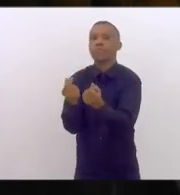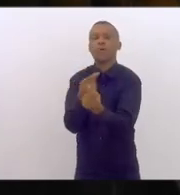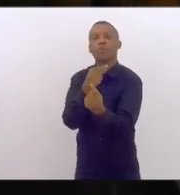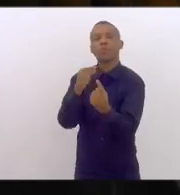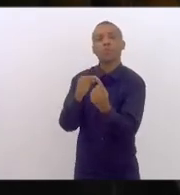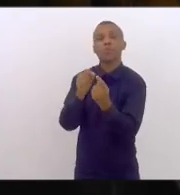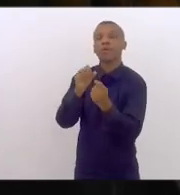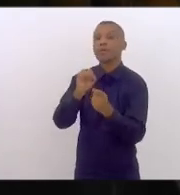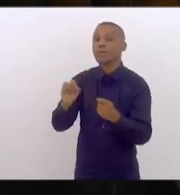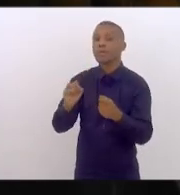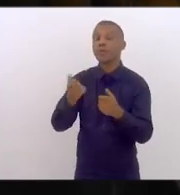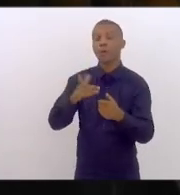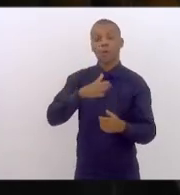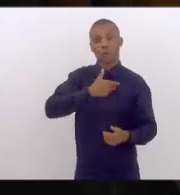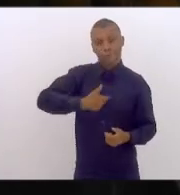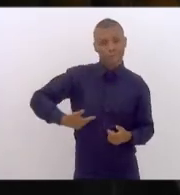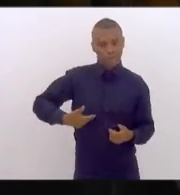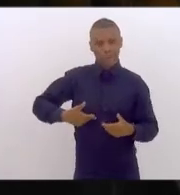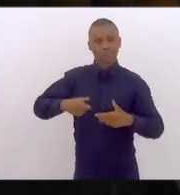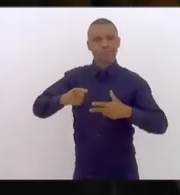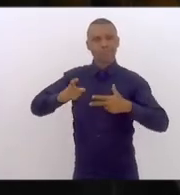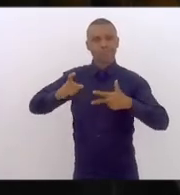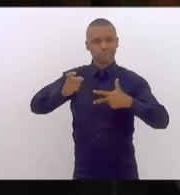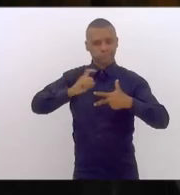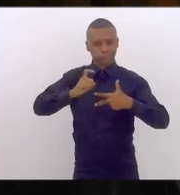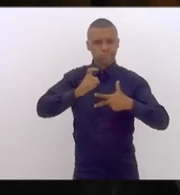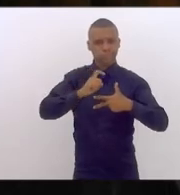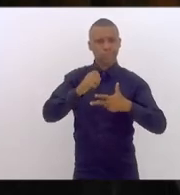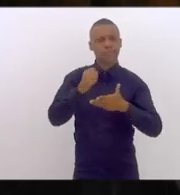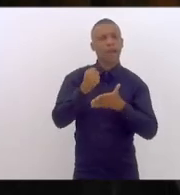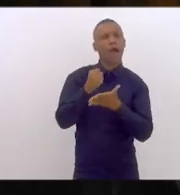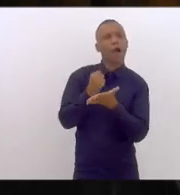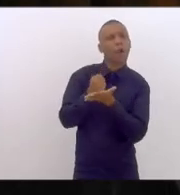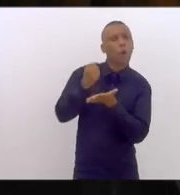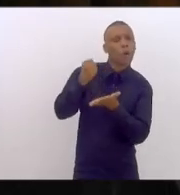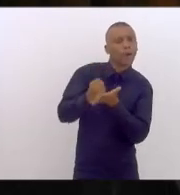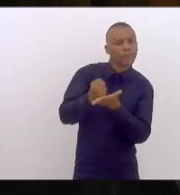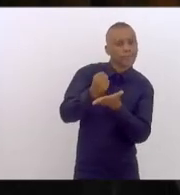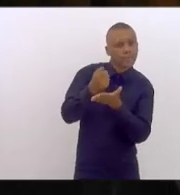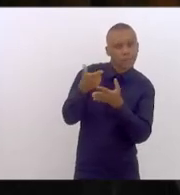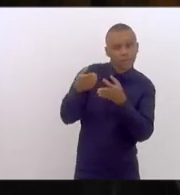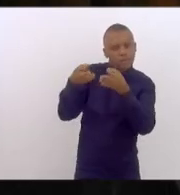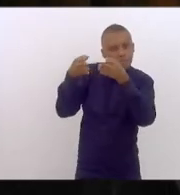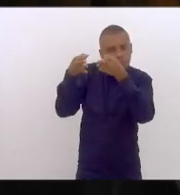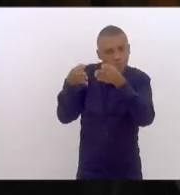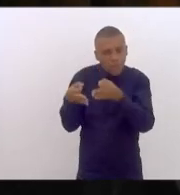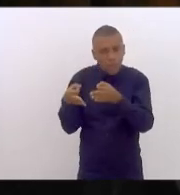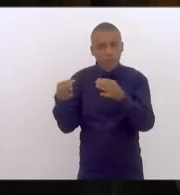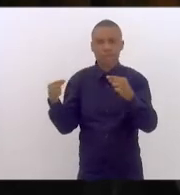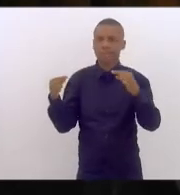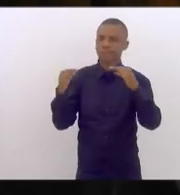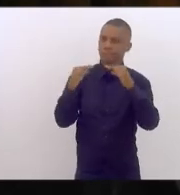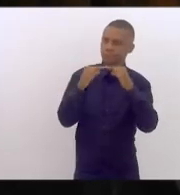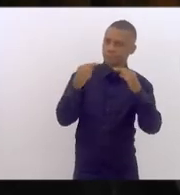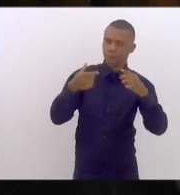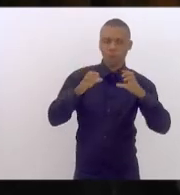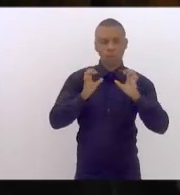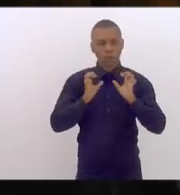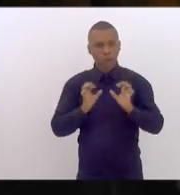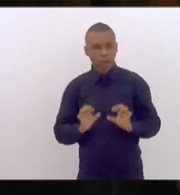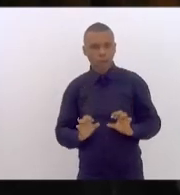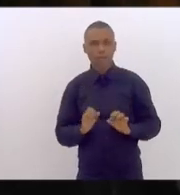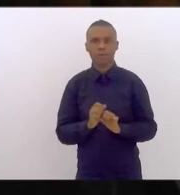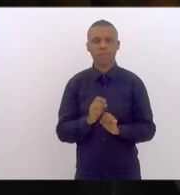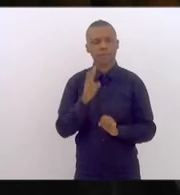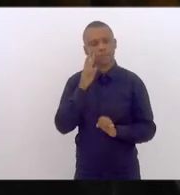executivo tá contratando com modicidade tá considerando